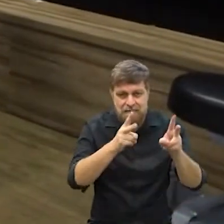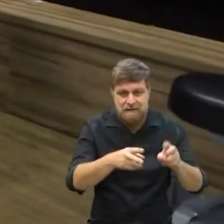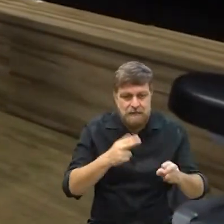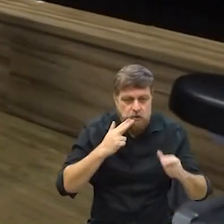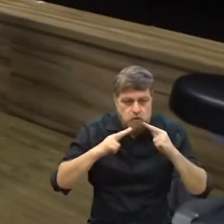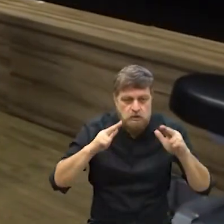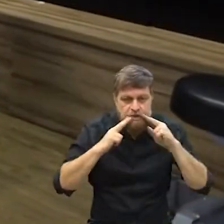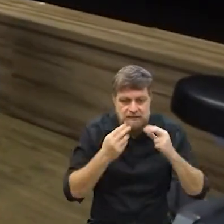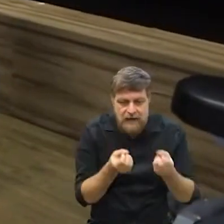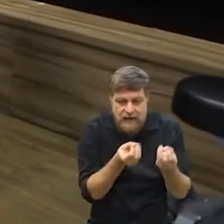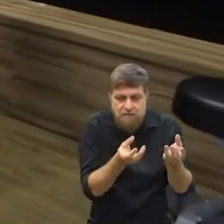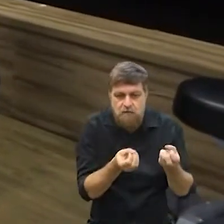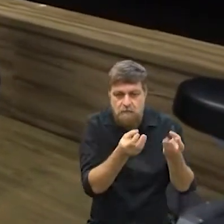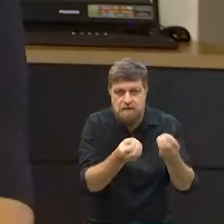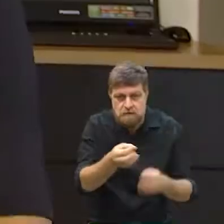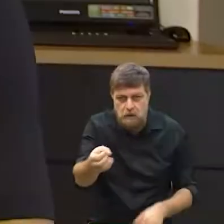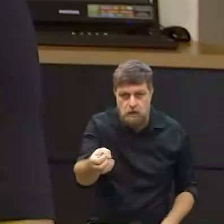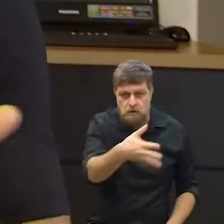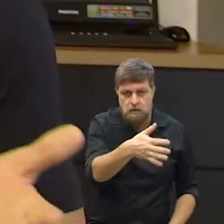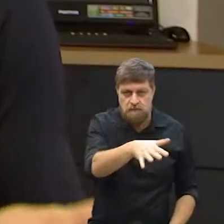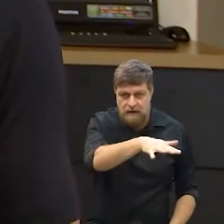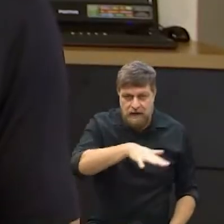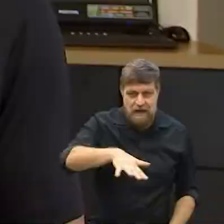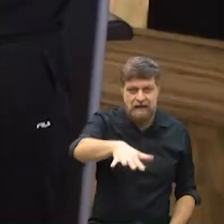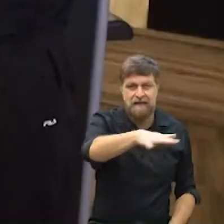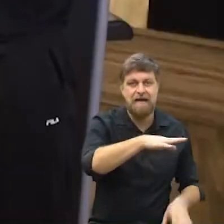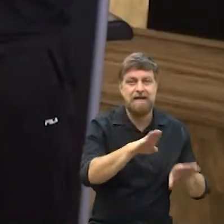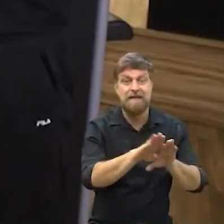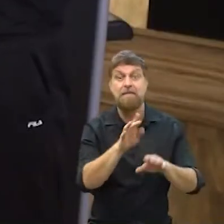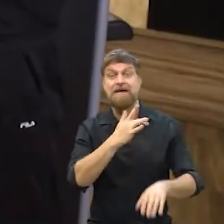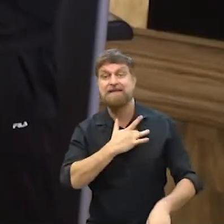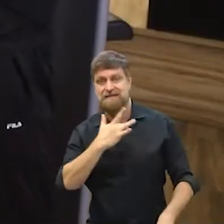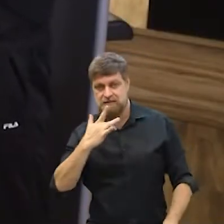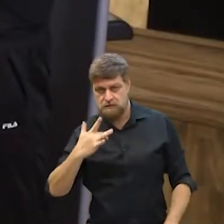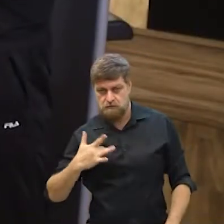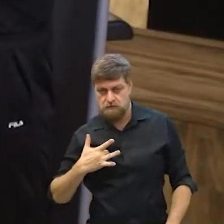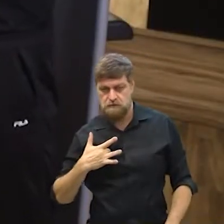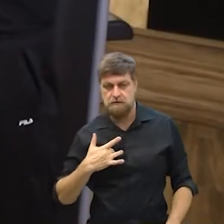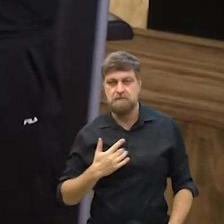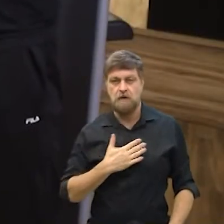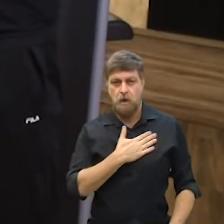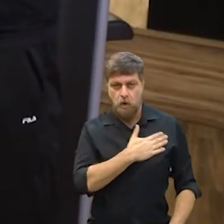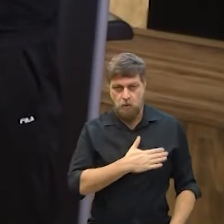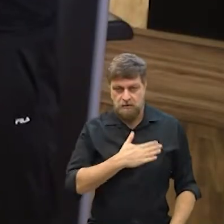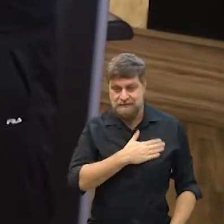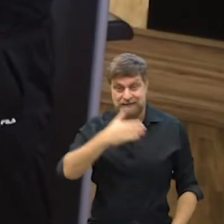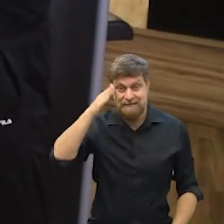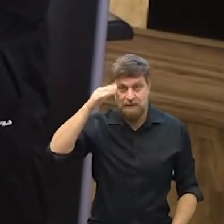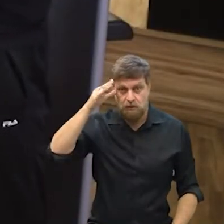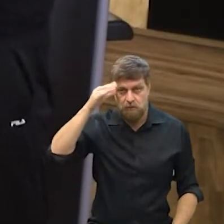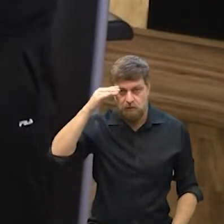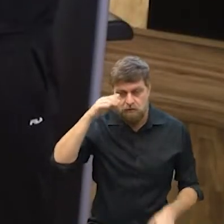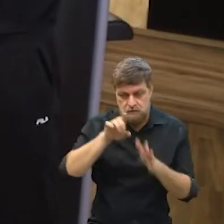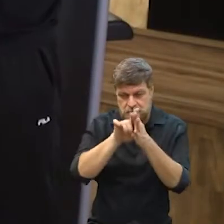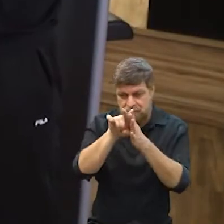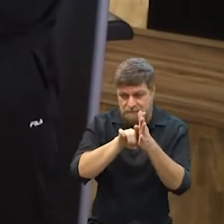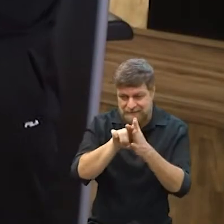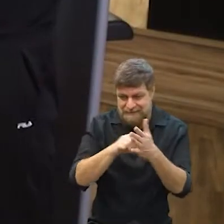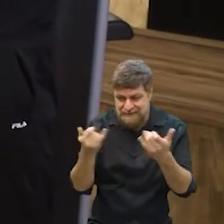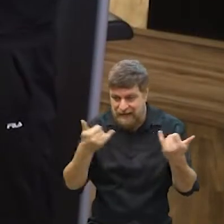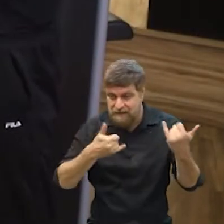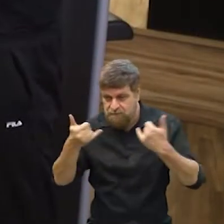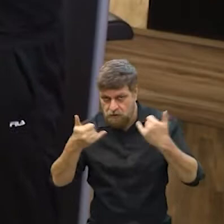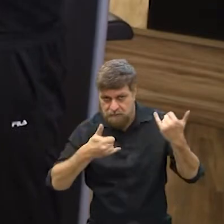sendo atualizada com várias informações e vem não só da parte do alto rendimento, mas também da saúde, é gostar de ser curioso, estudar e buscar